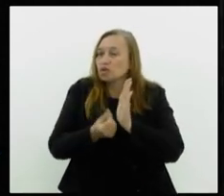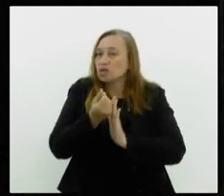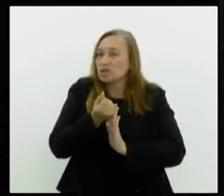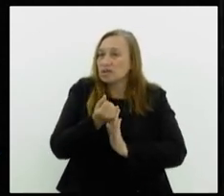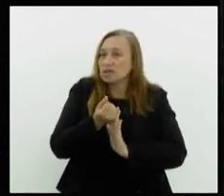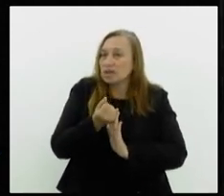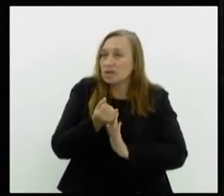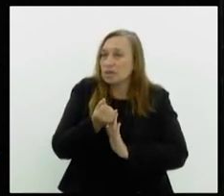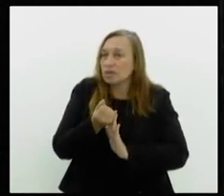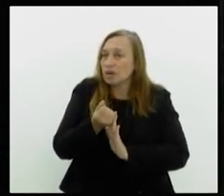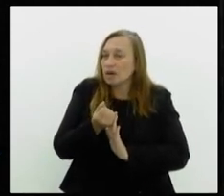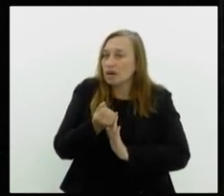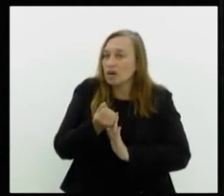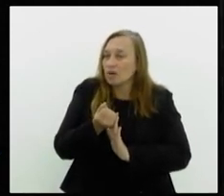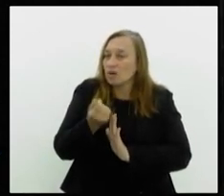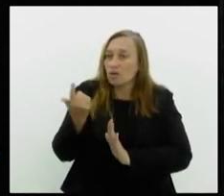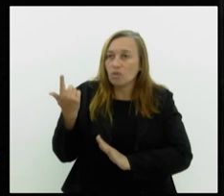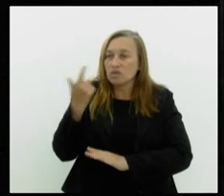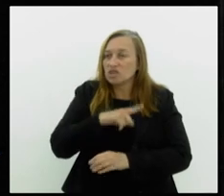essas áreas?